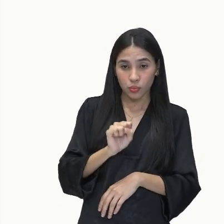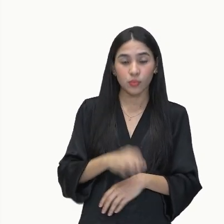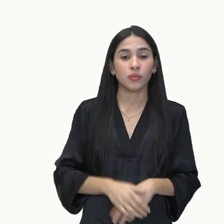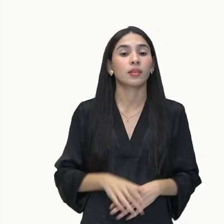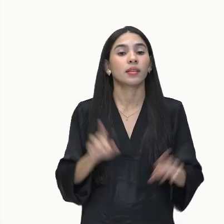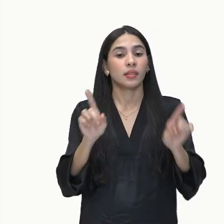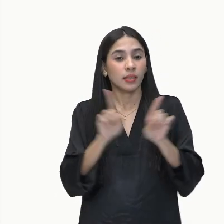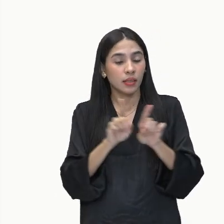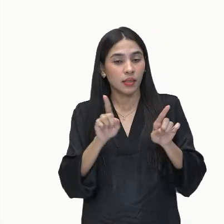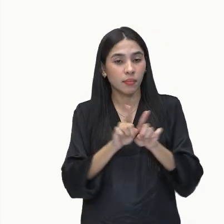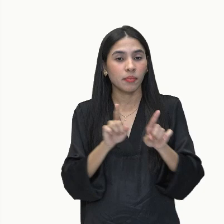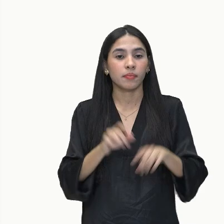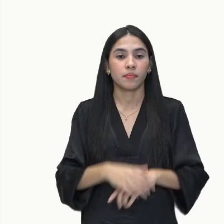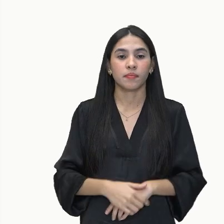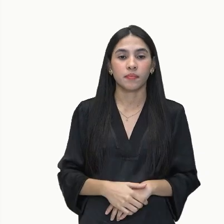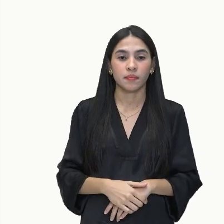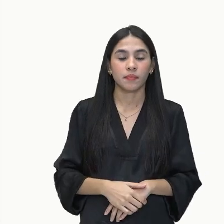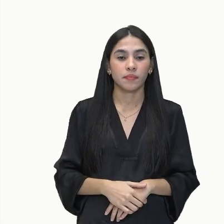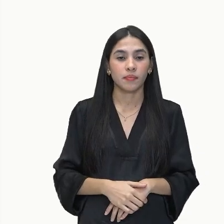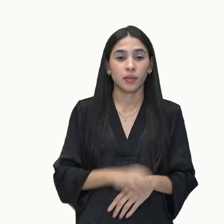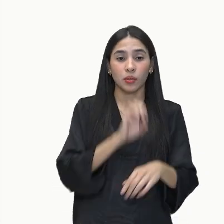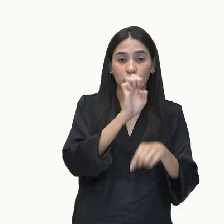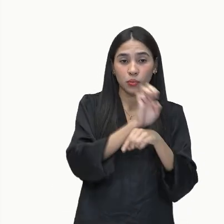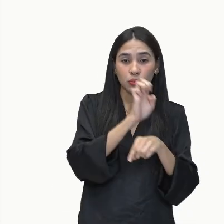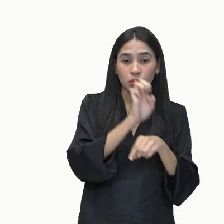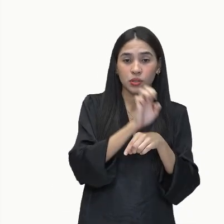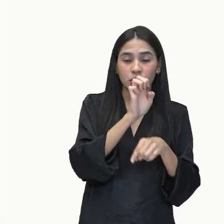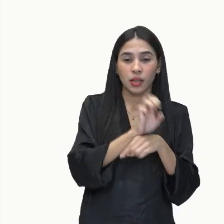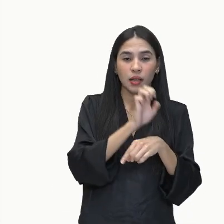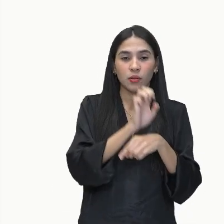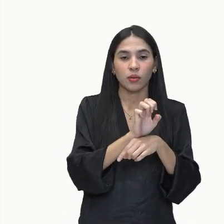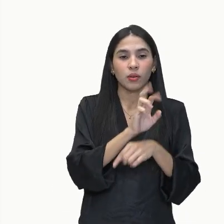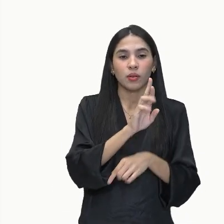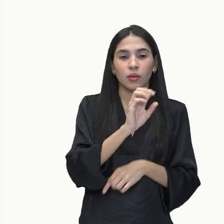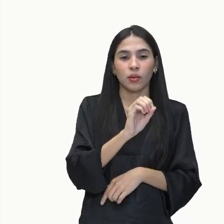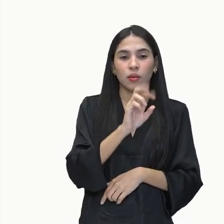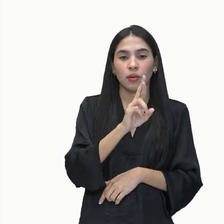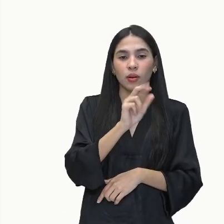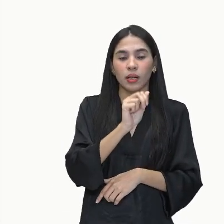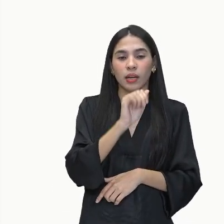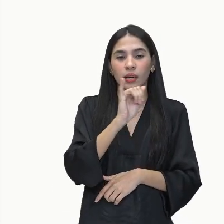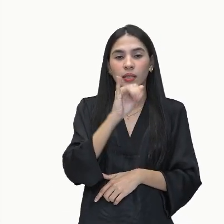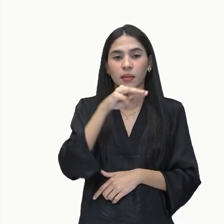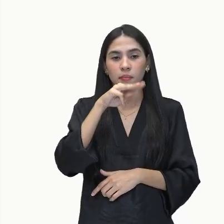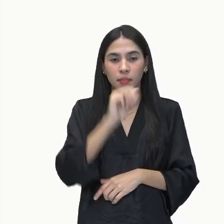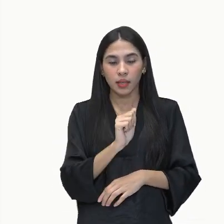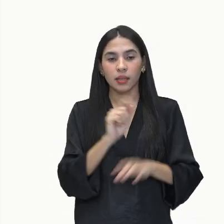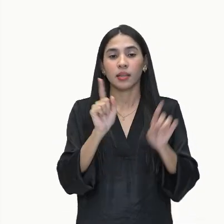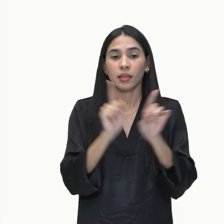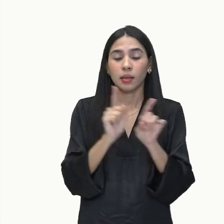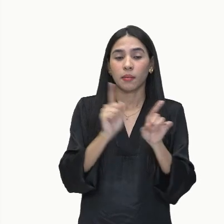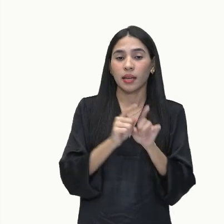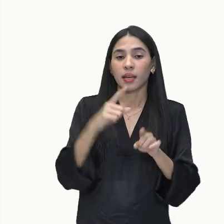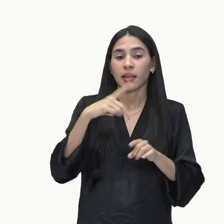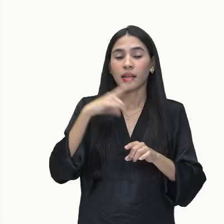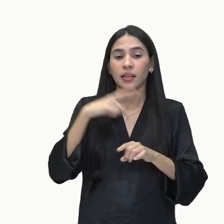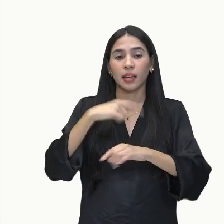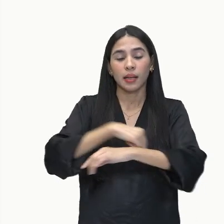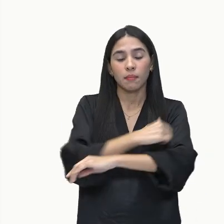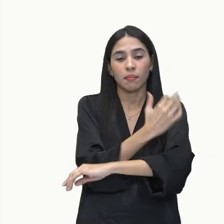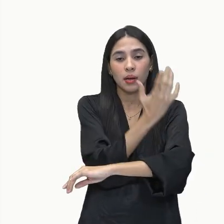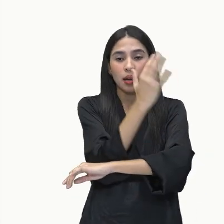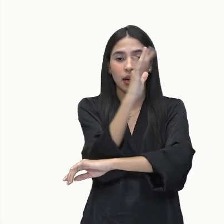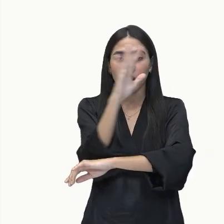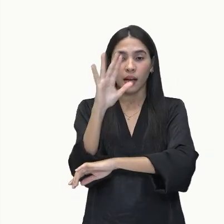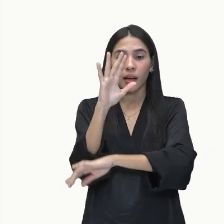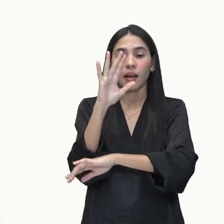e aqui no estado de Roraima, né? Onde nós temos também o bioma Amazônia e